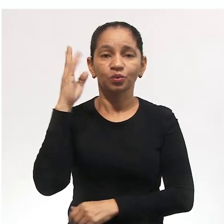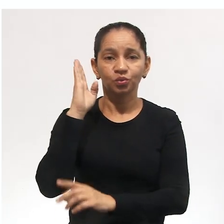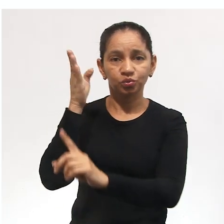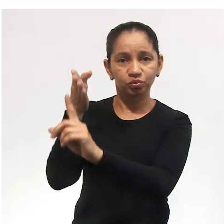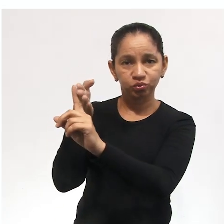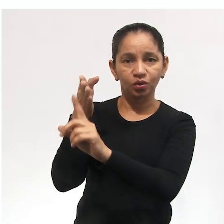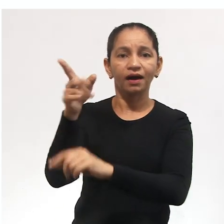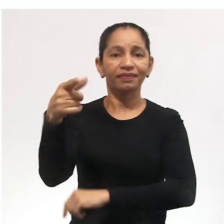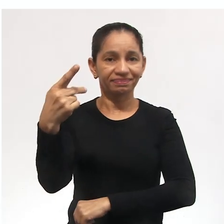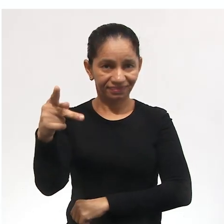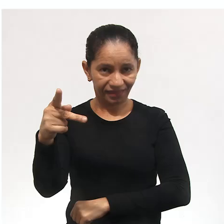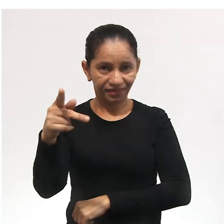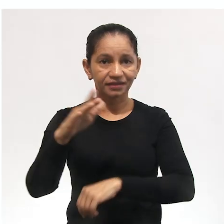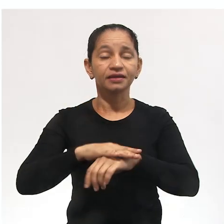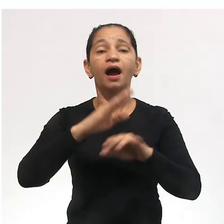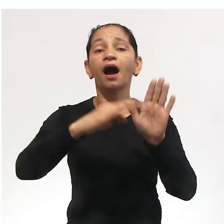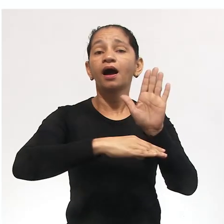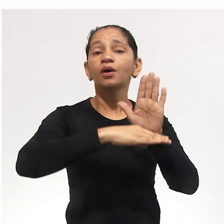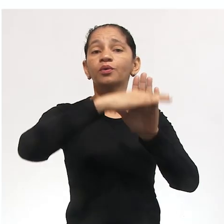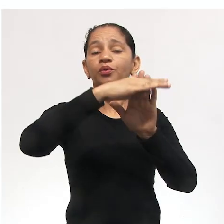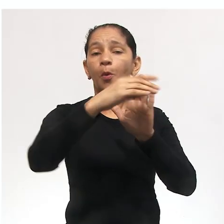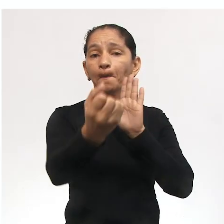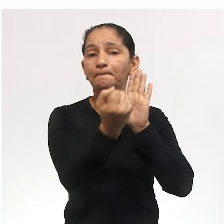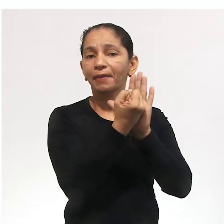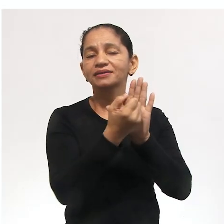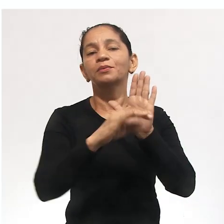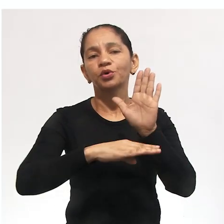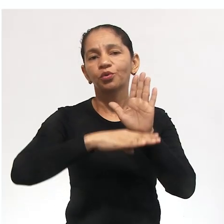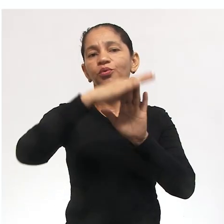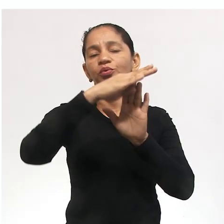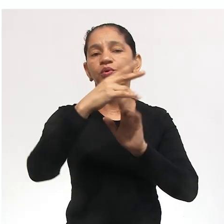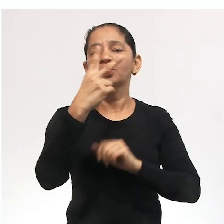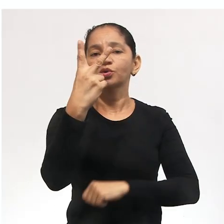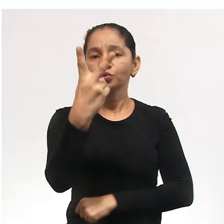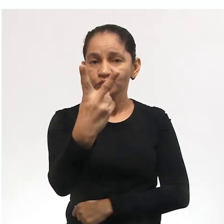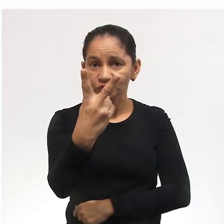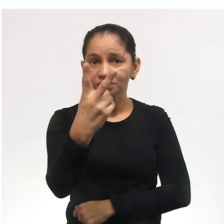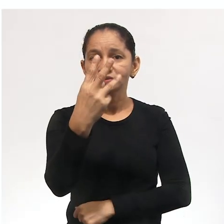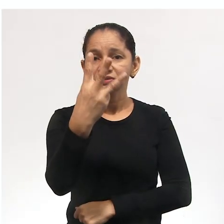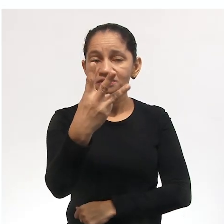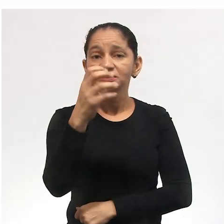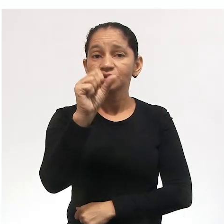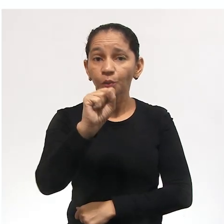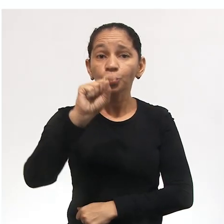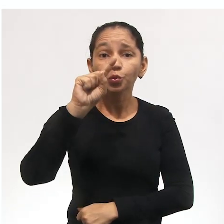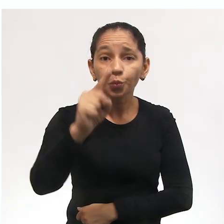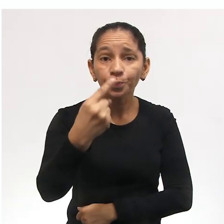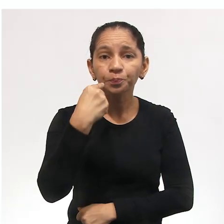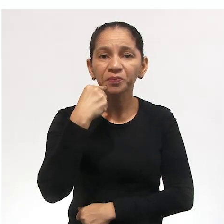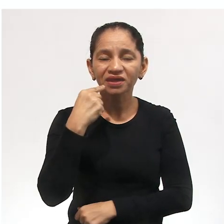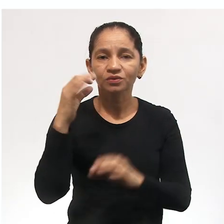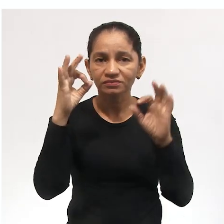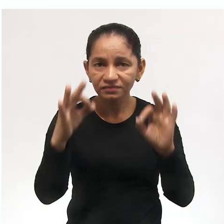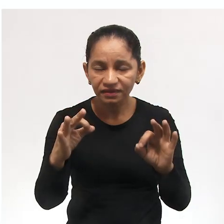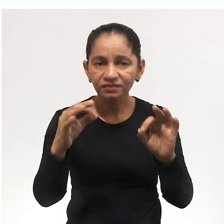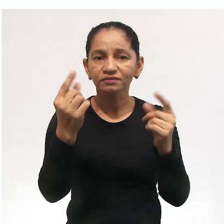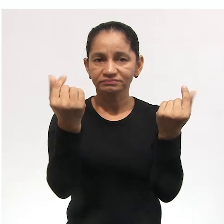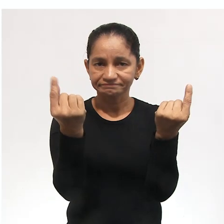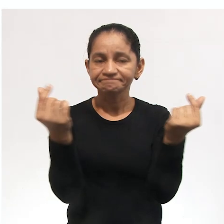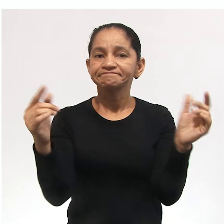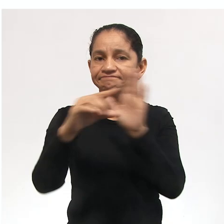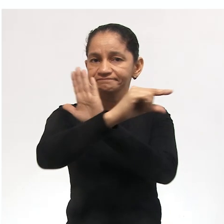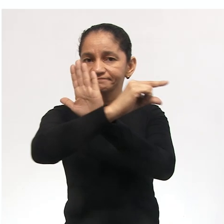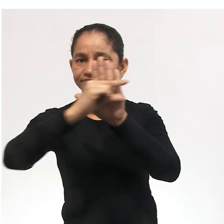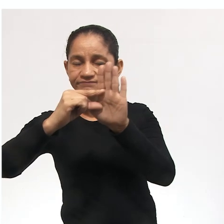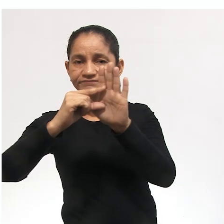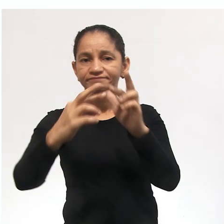Agora, ele está 238 mil, né, pessoal? Então, os conjuntos de bens, direitos e obrigações subiu de 208 mil